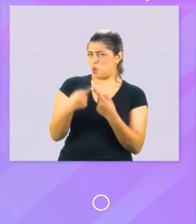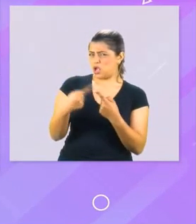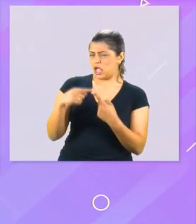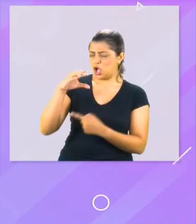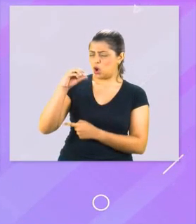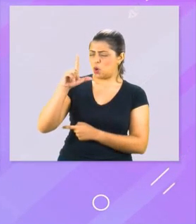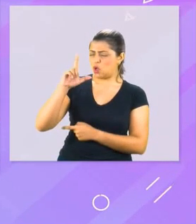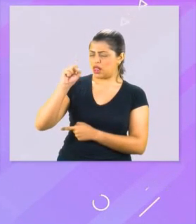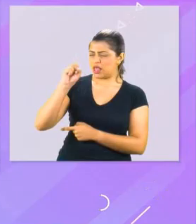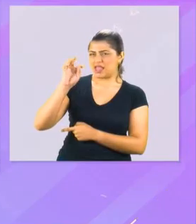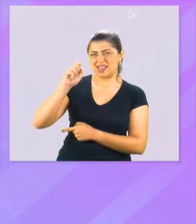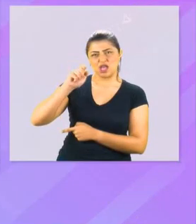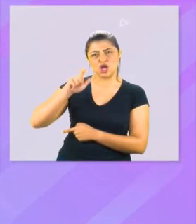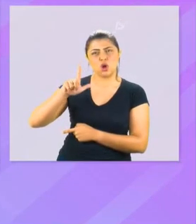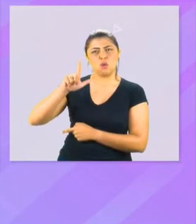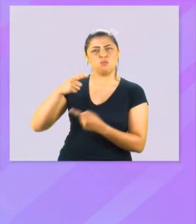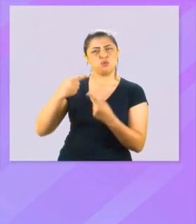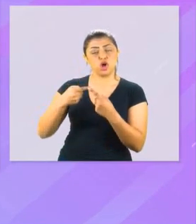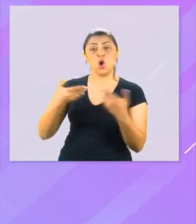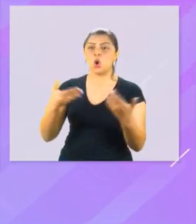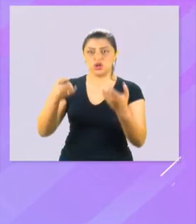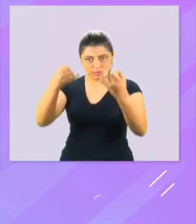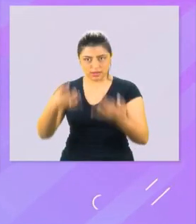nada? É isso que nós vamos responder na nossa aula de hoje.